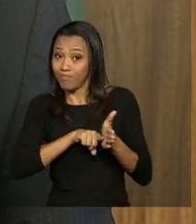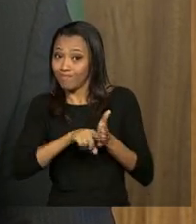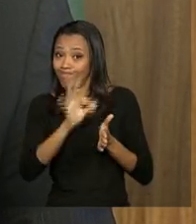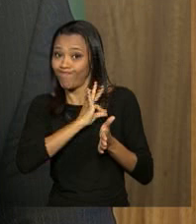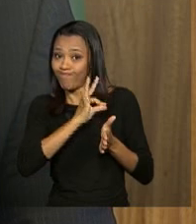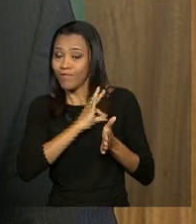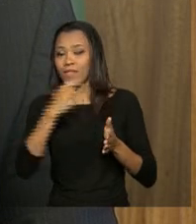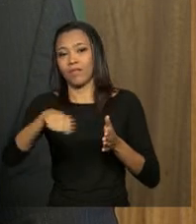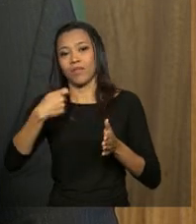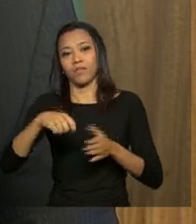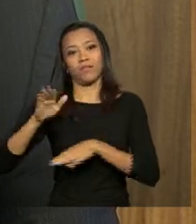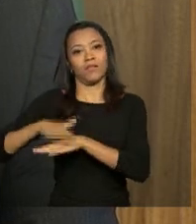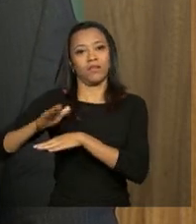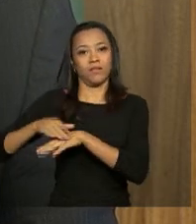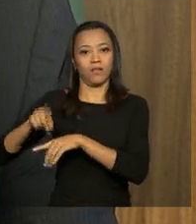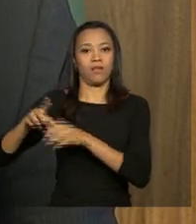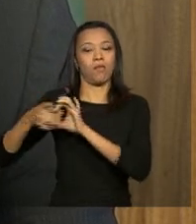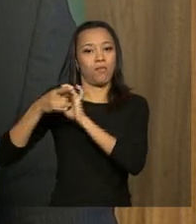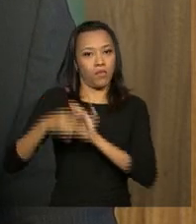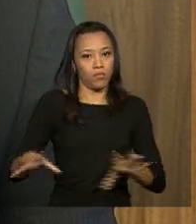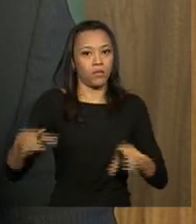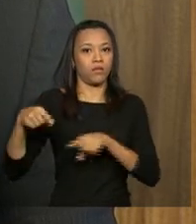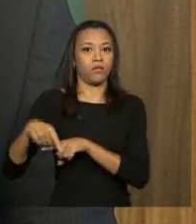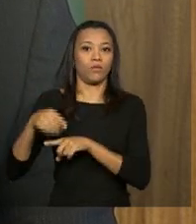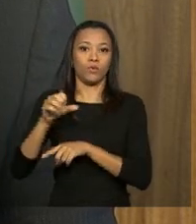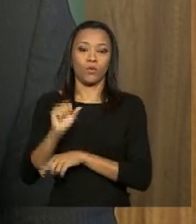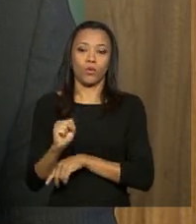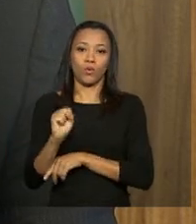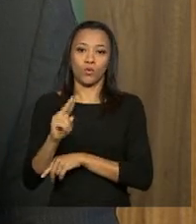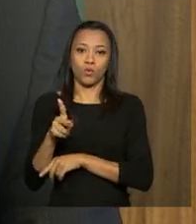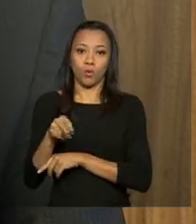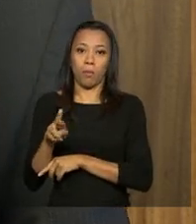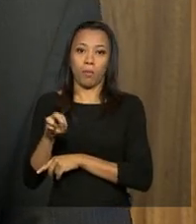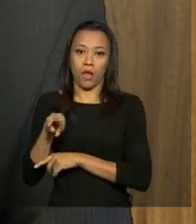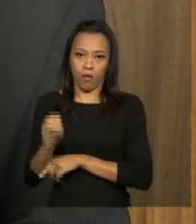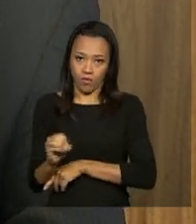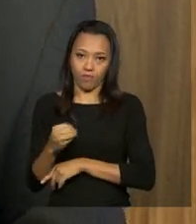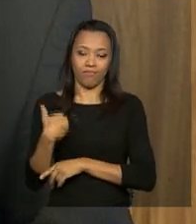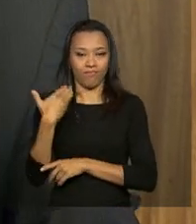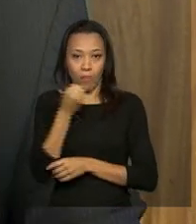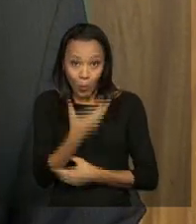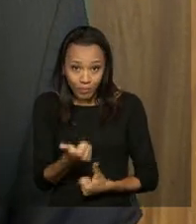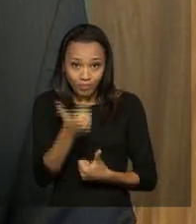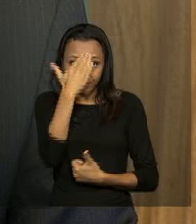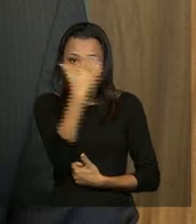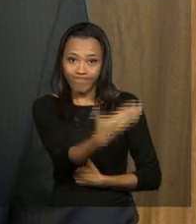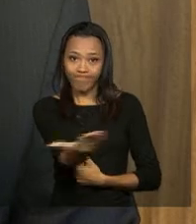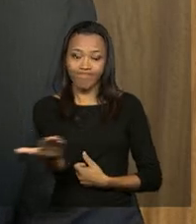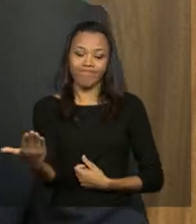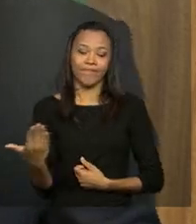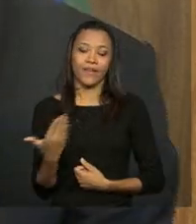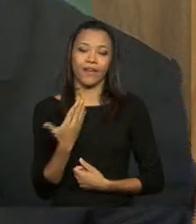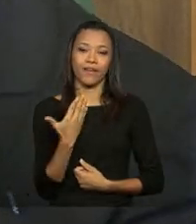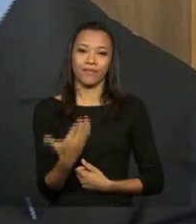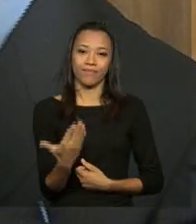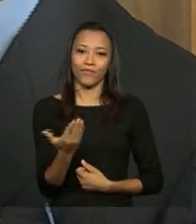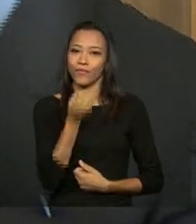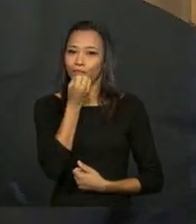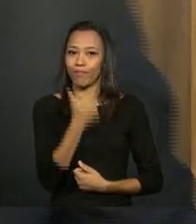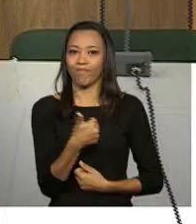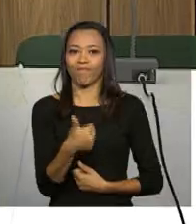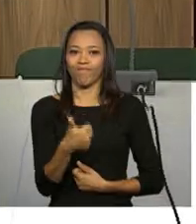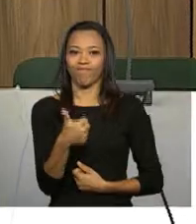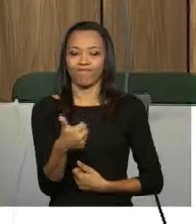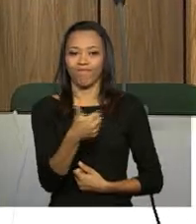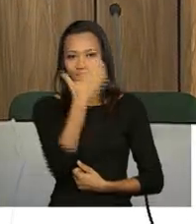prévia do Supremo Tribunal Federal o sabor gente obrigado obrigado gente foi muito